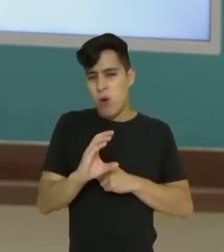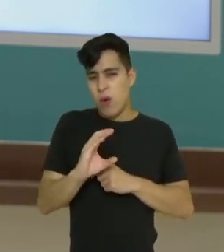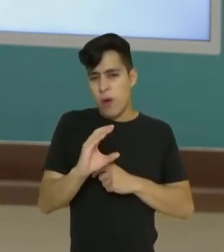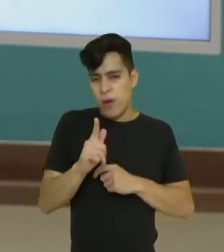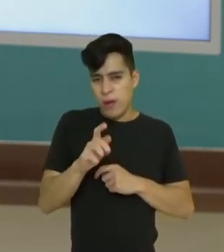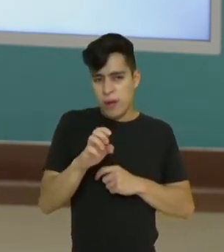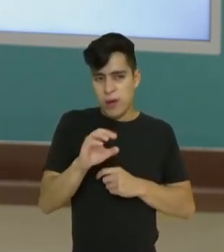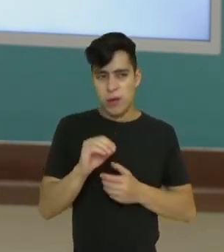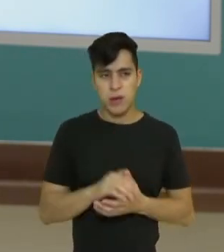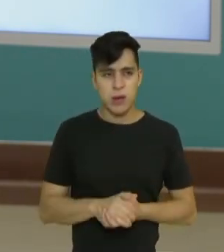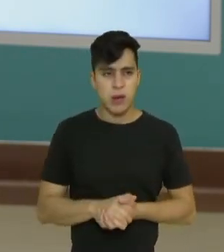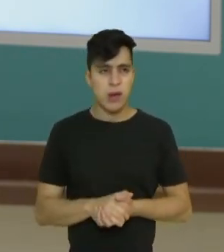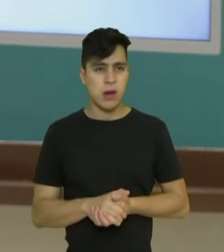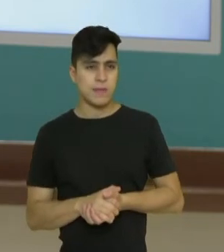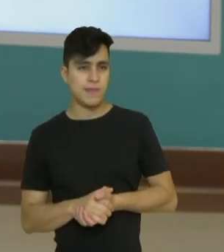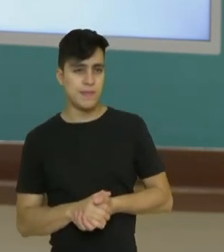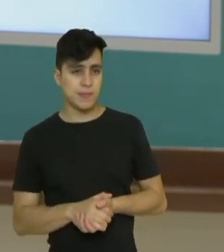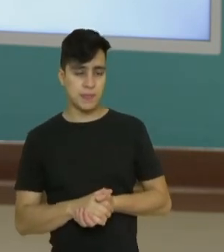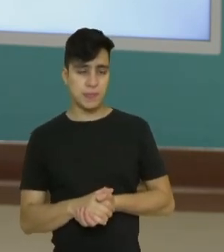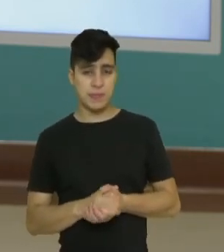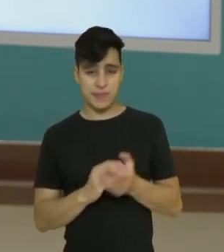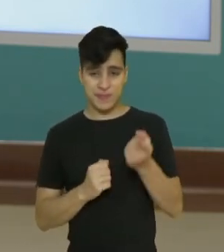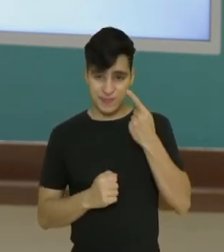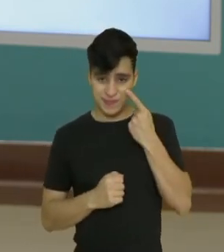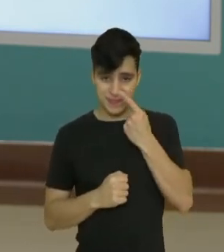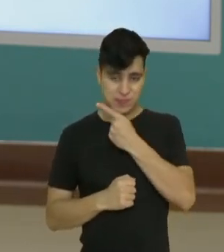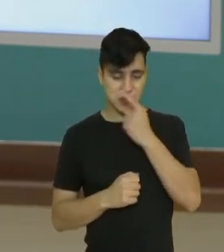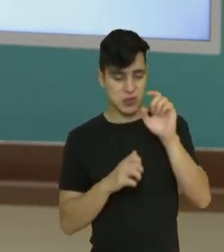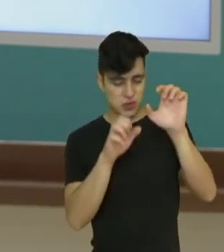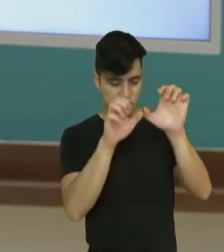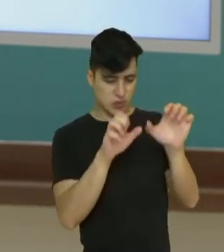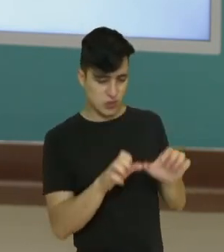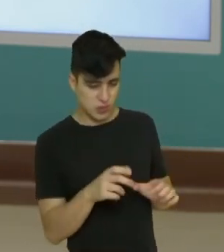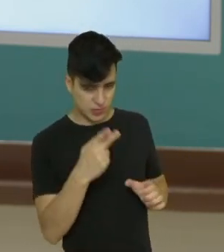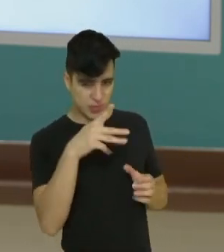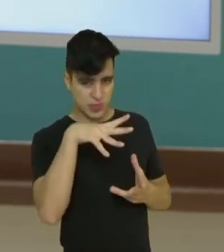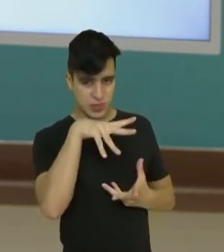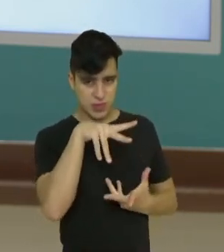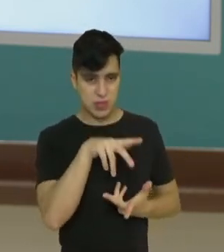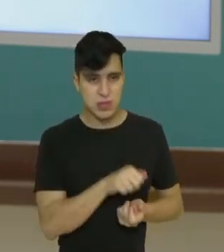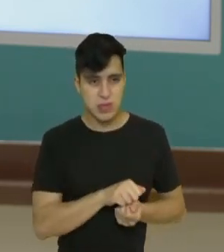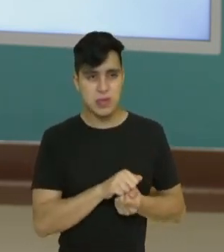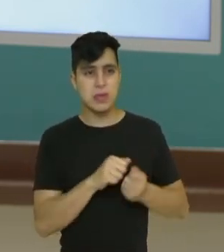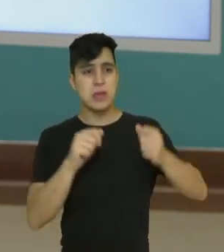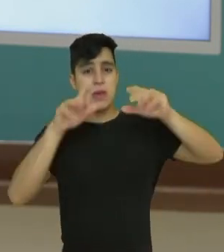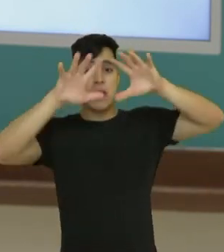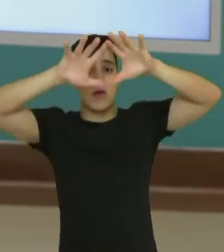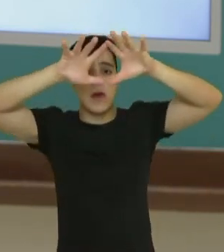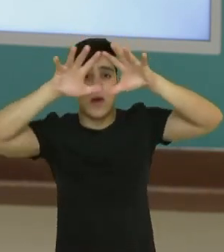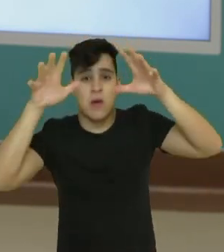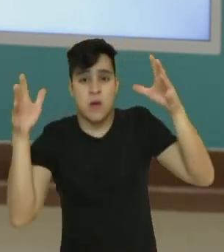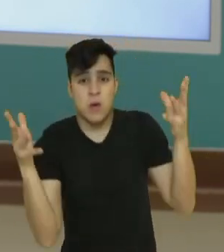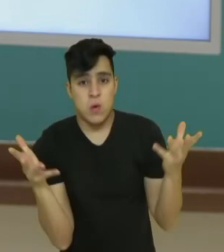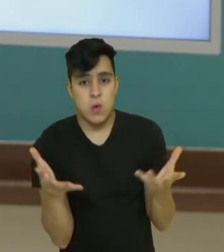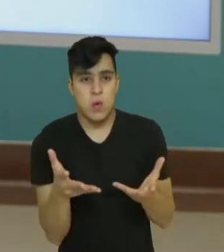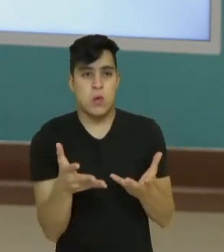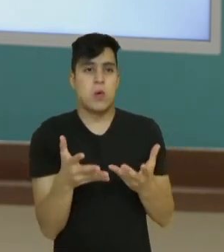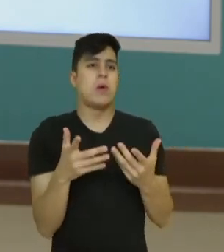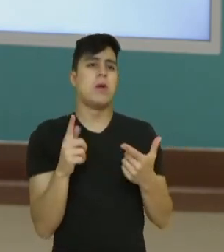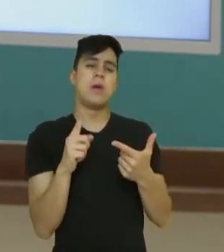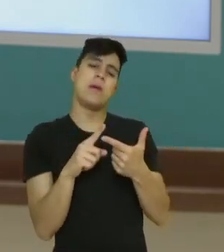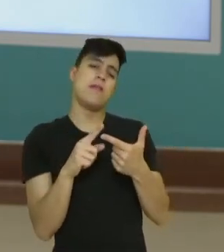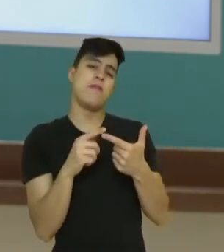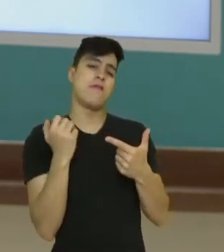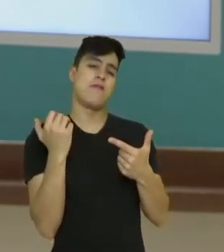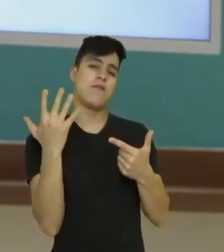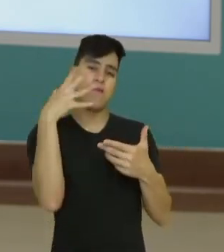núcleo. Aqui a gente tem a estrutura do nosso planeta, da parte mais externa para a parte